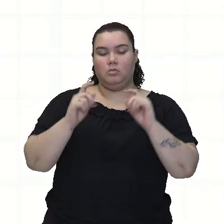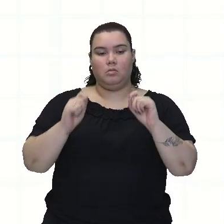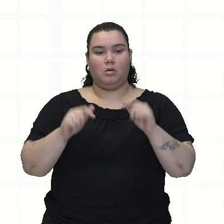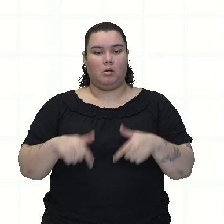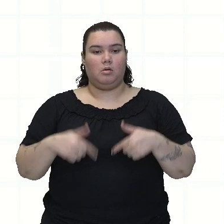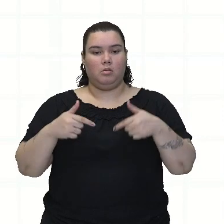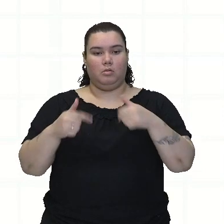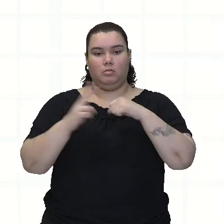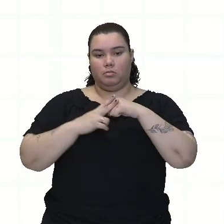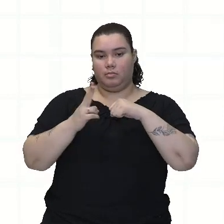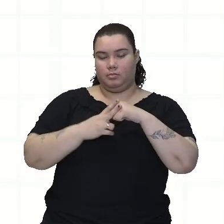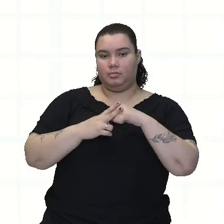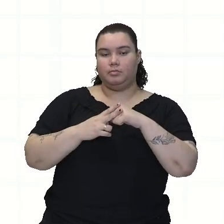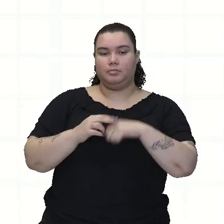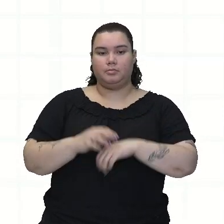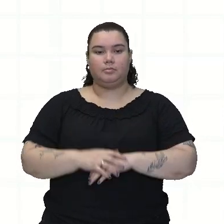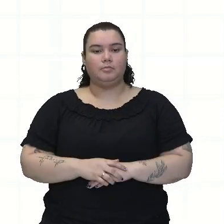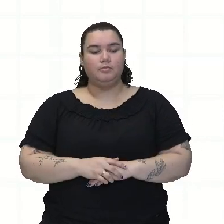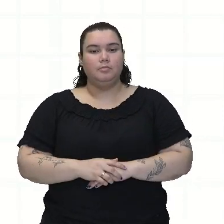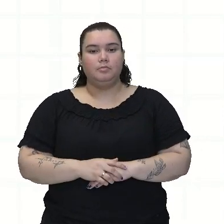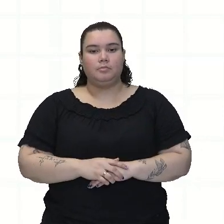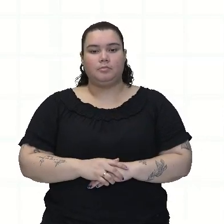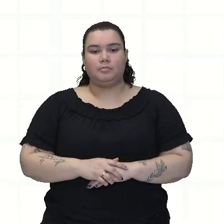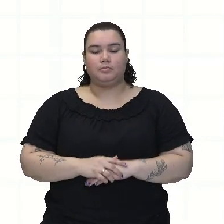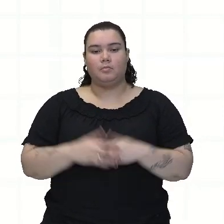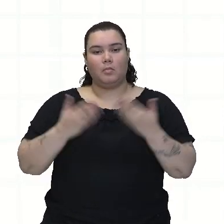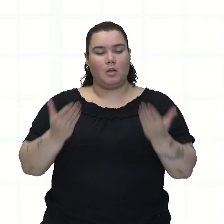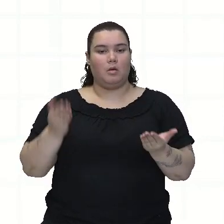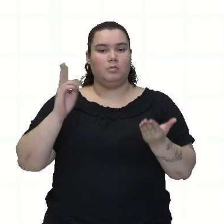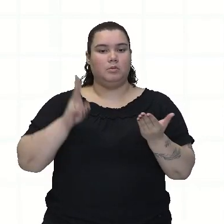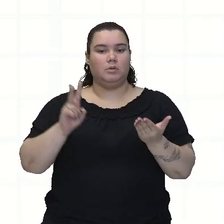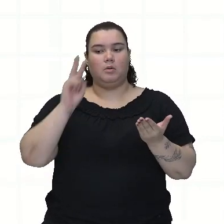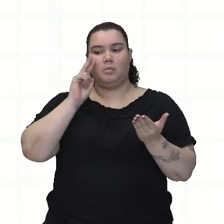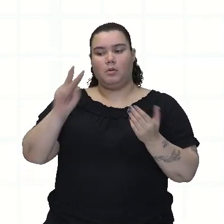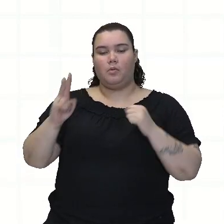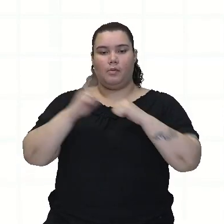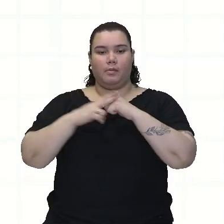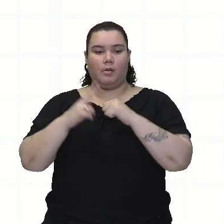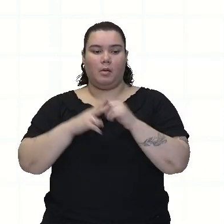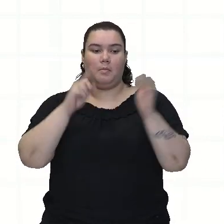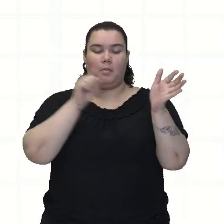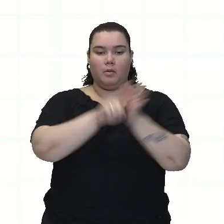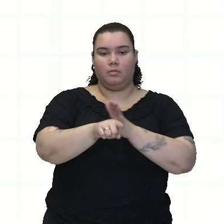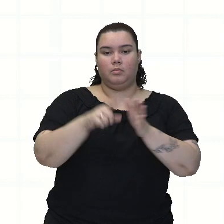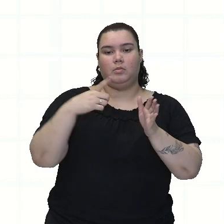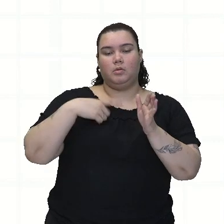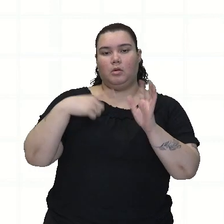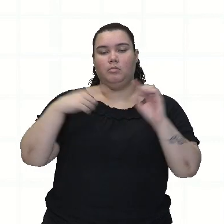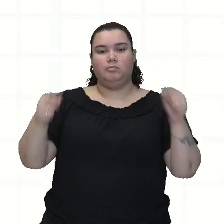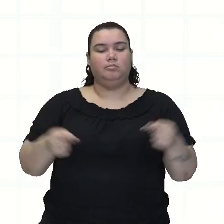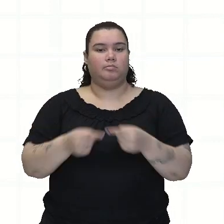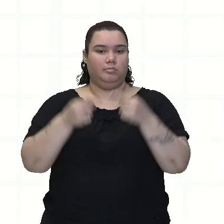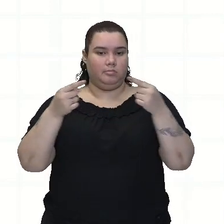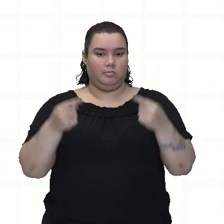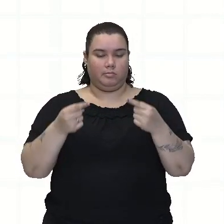ação verbal. Então, sempre olhando para o verbo e a pergunta que vai ser feita para eu encontrar